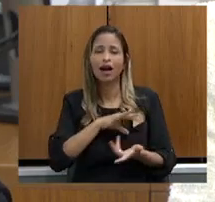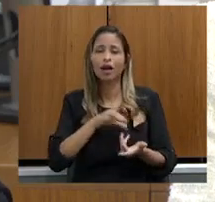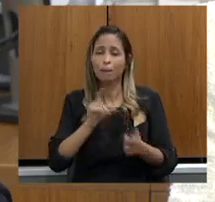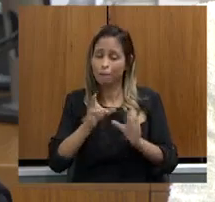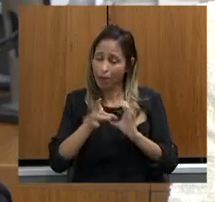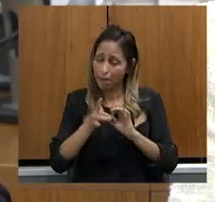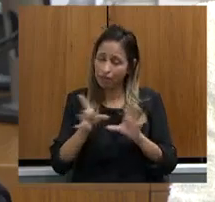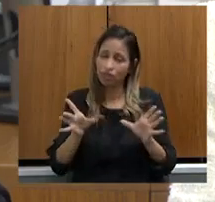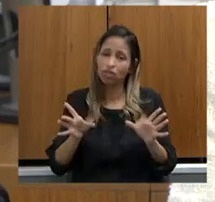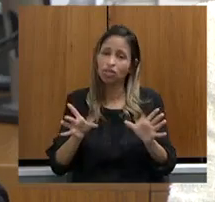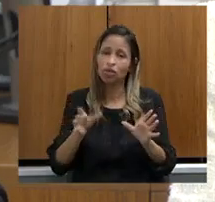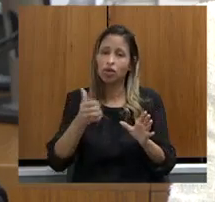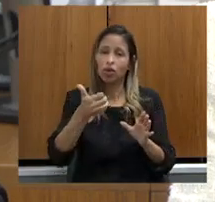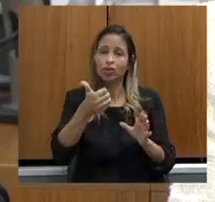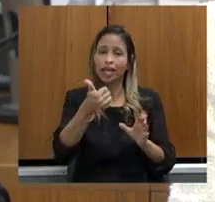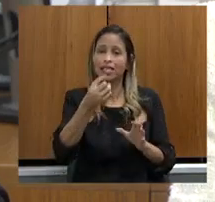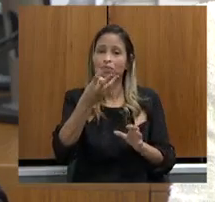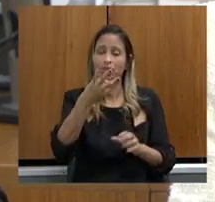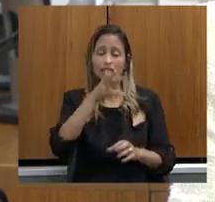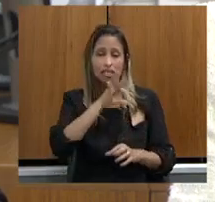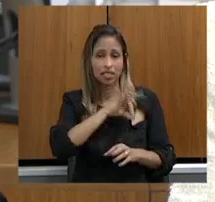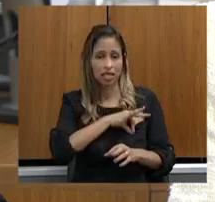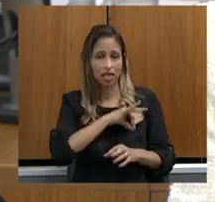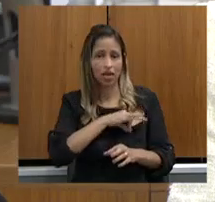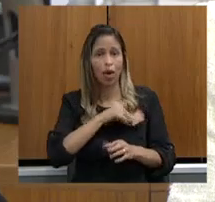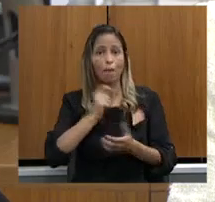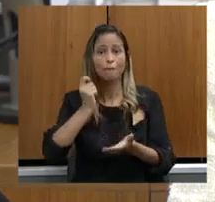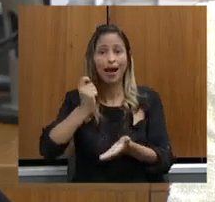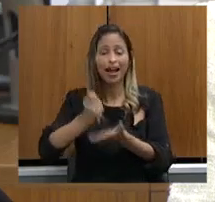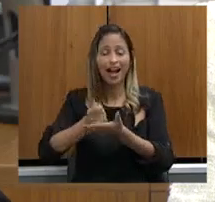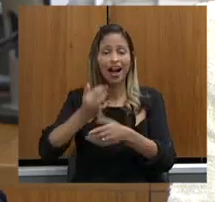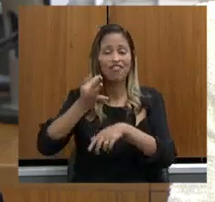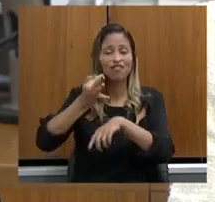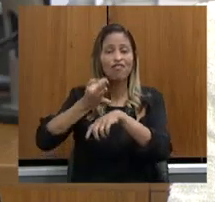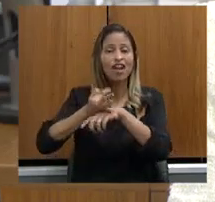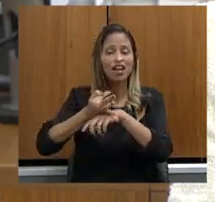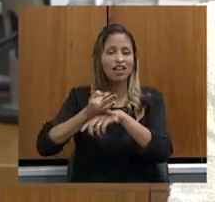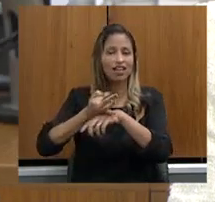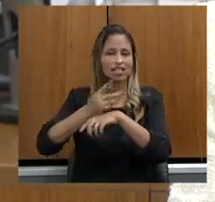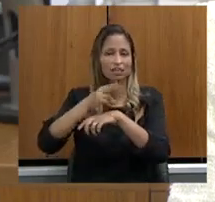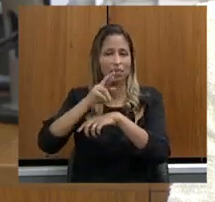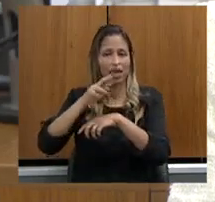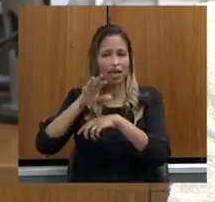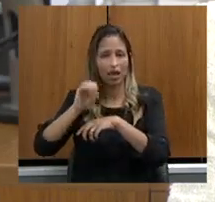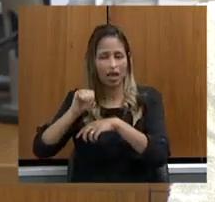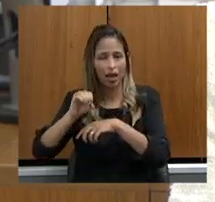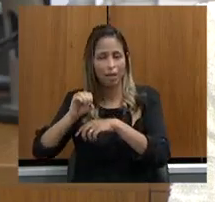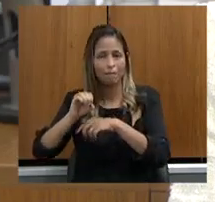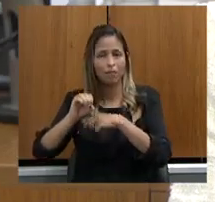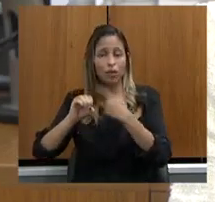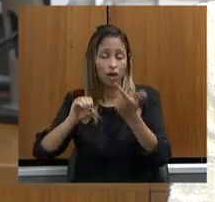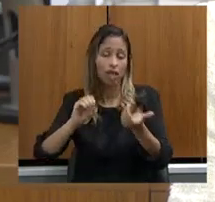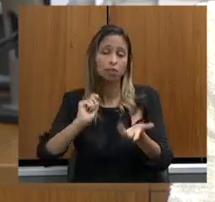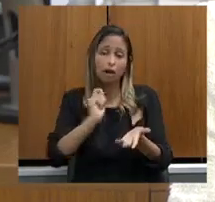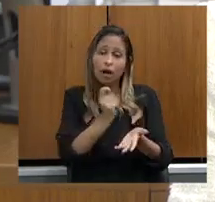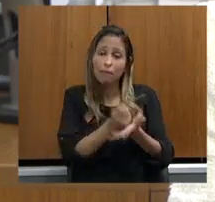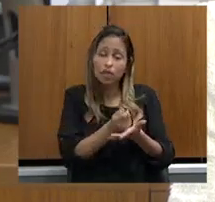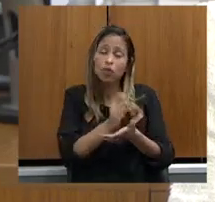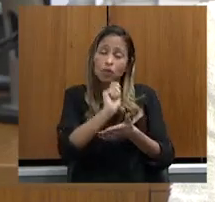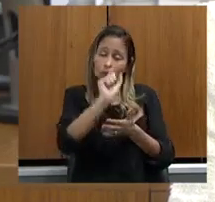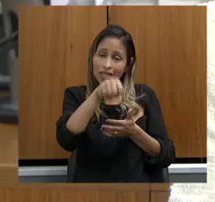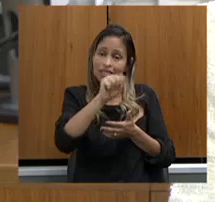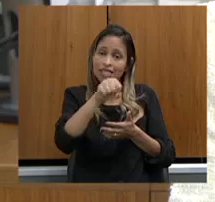colocar o décimo terceiro dia pagar férias permissão todo esse processo né de não pagamento sim ele foi